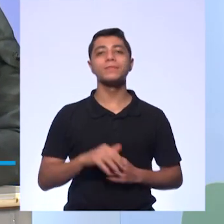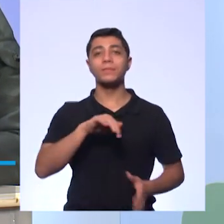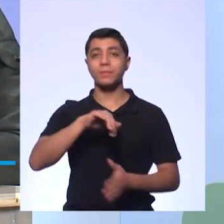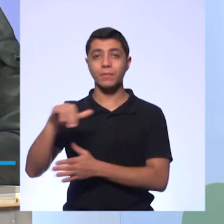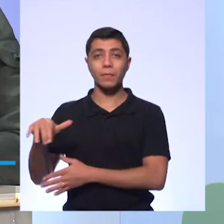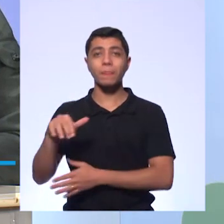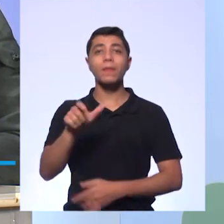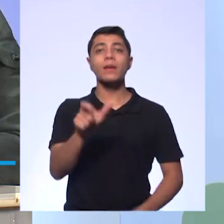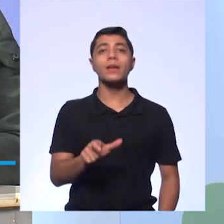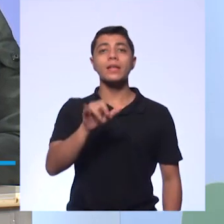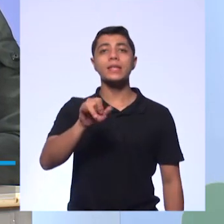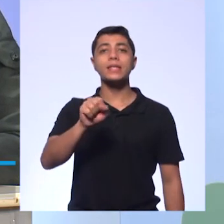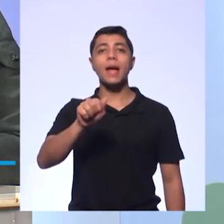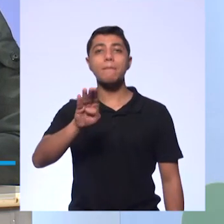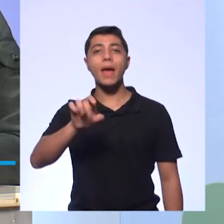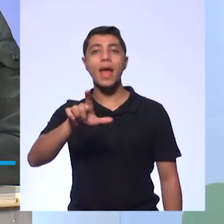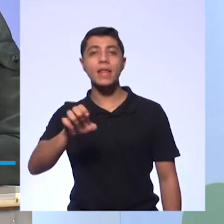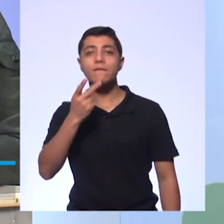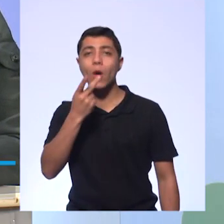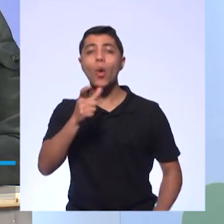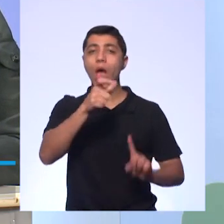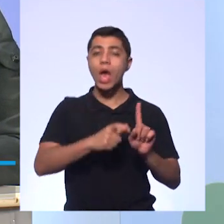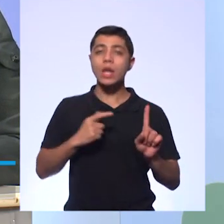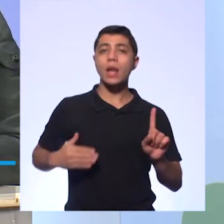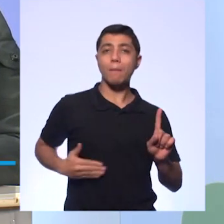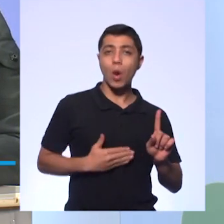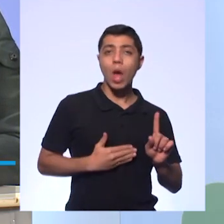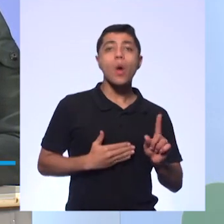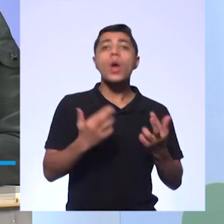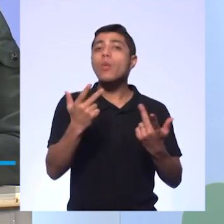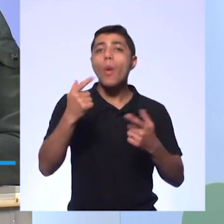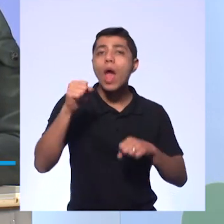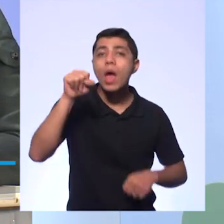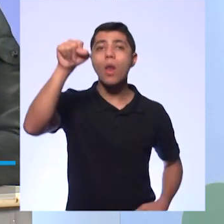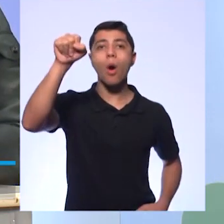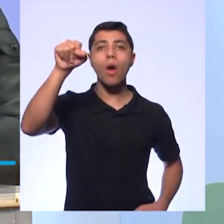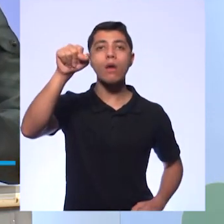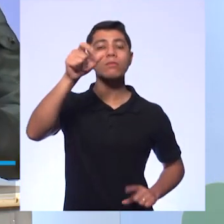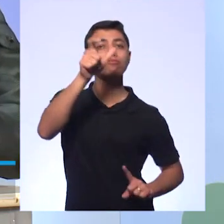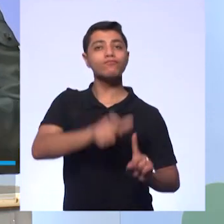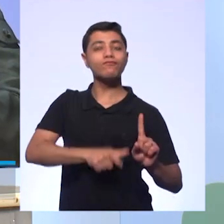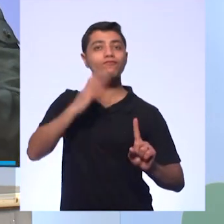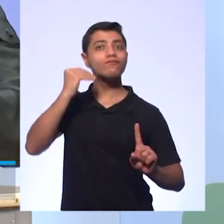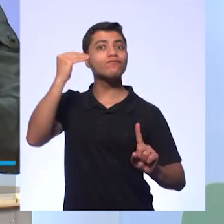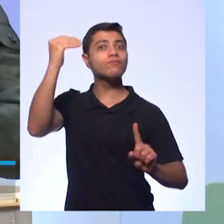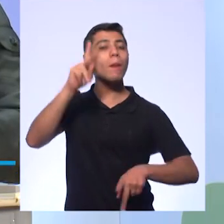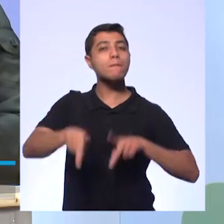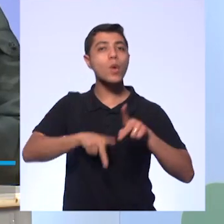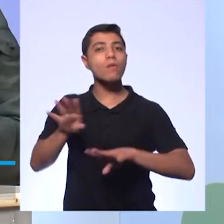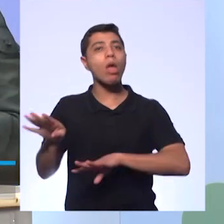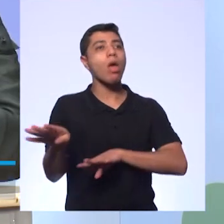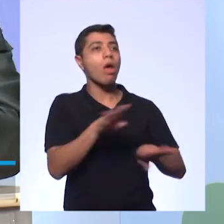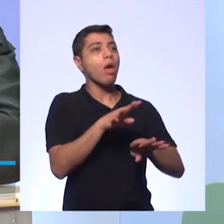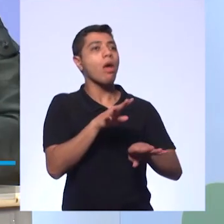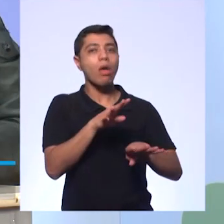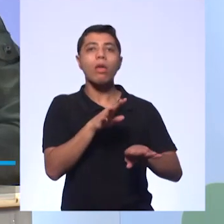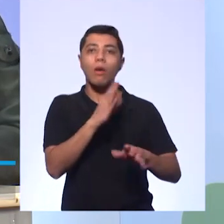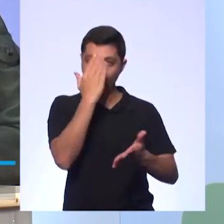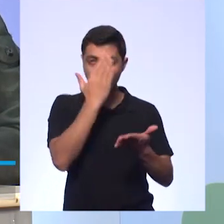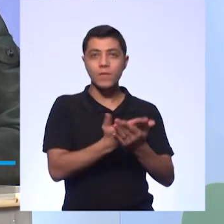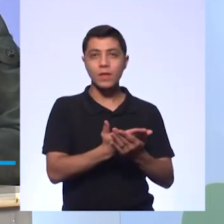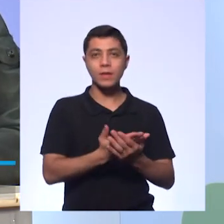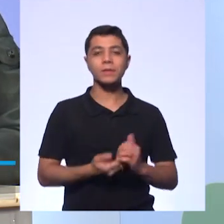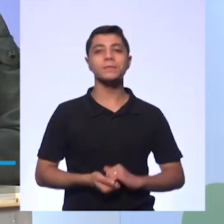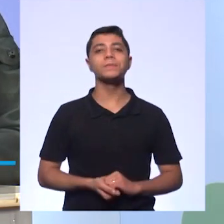então era muito popular. Vamos lá. O João Vitor também diz a sua popularidade e também o apoio